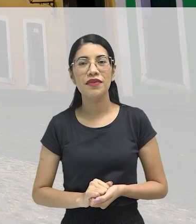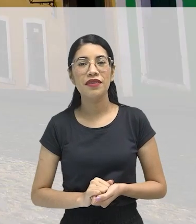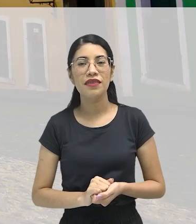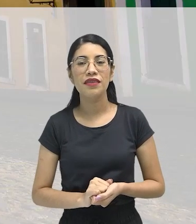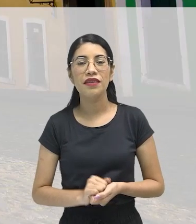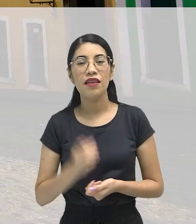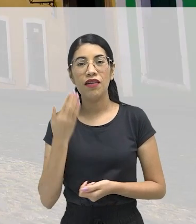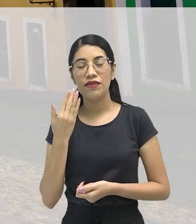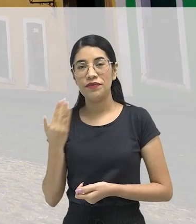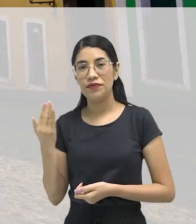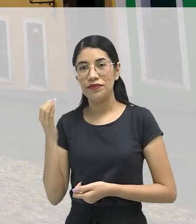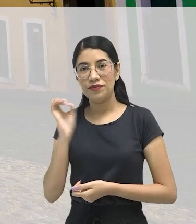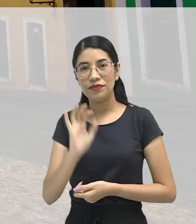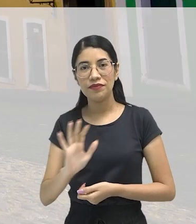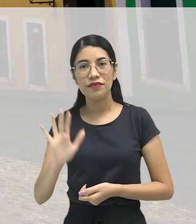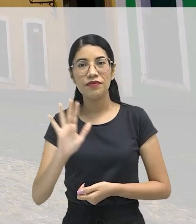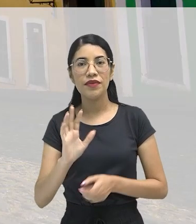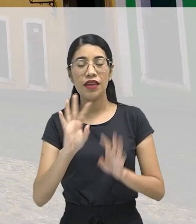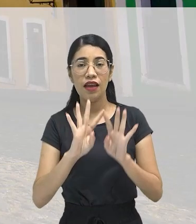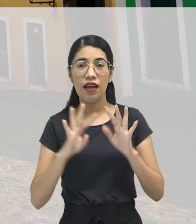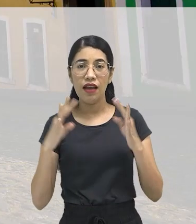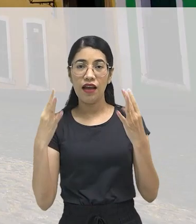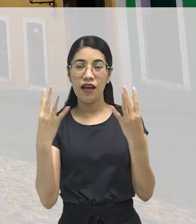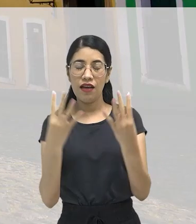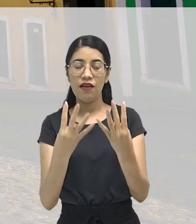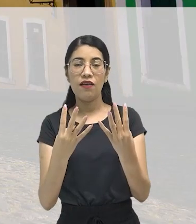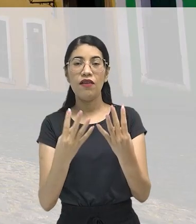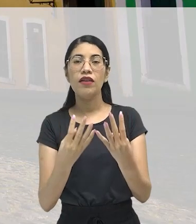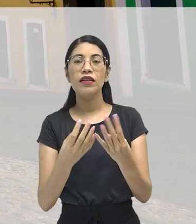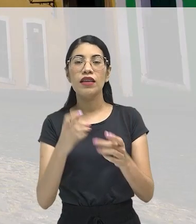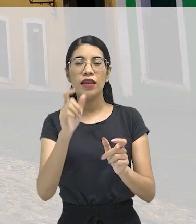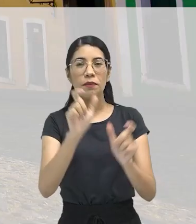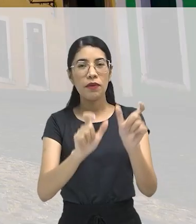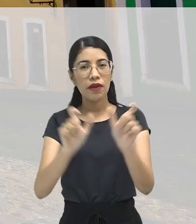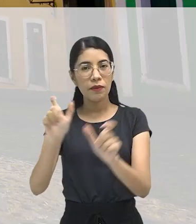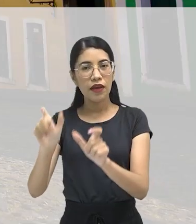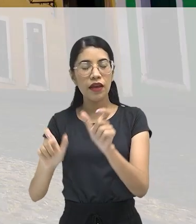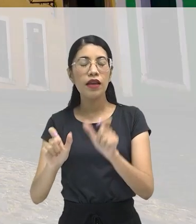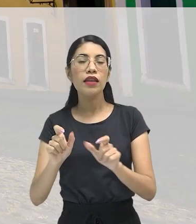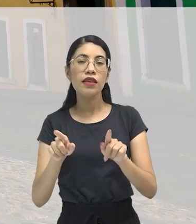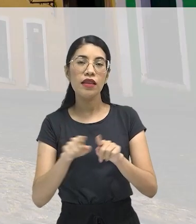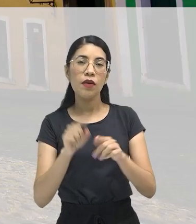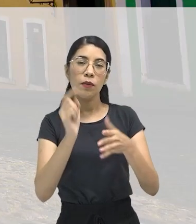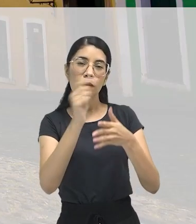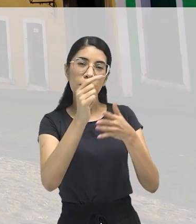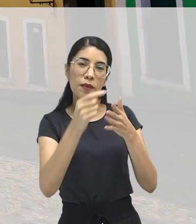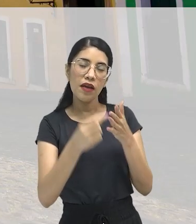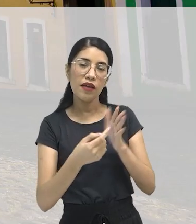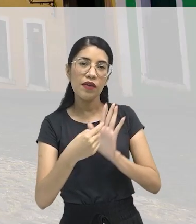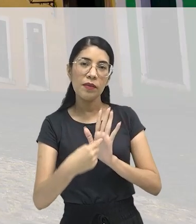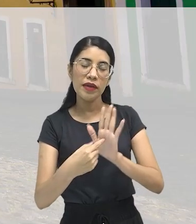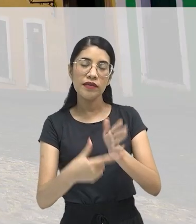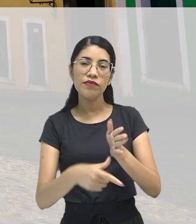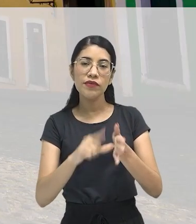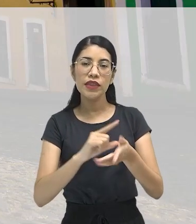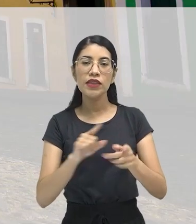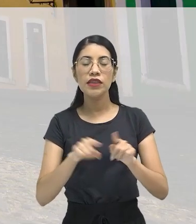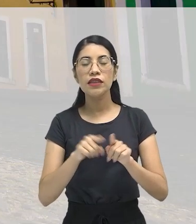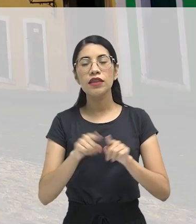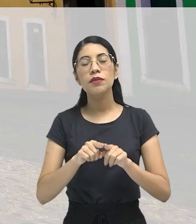só, mais uma vez, a nossa roda de capoeira, com todos os elementos que eu apresentei para vocês,